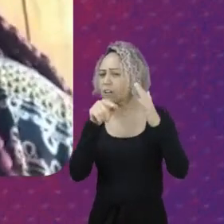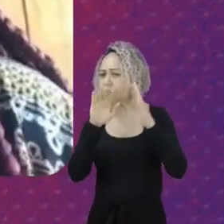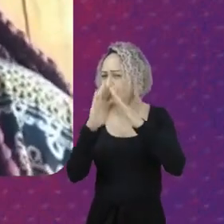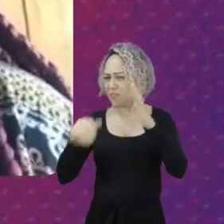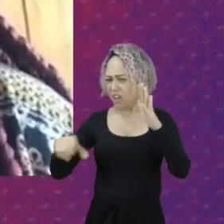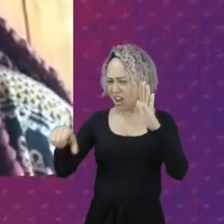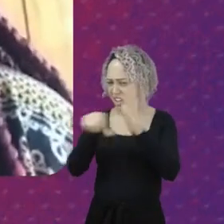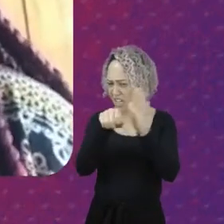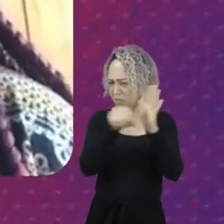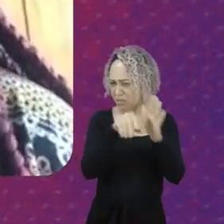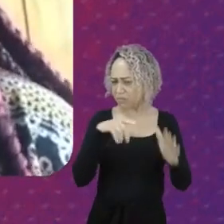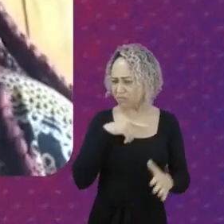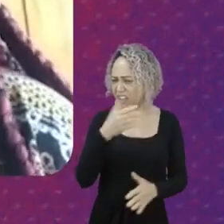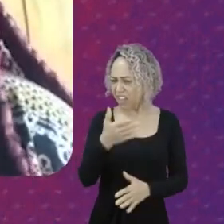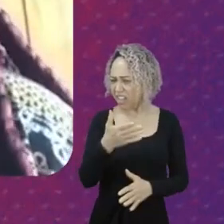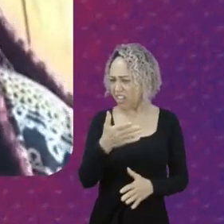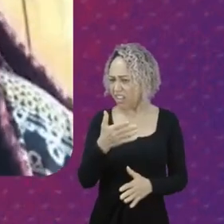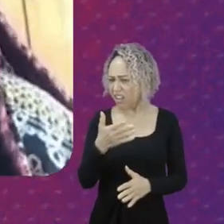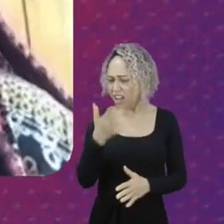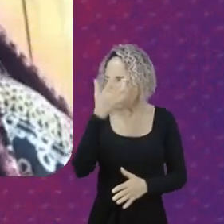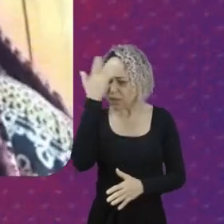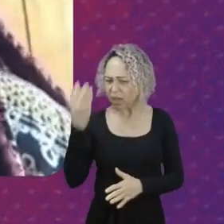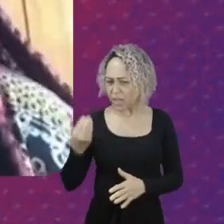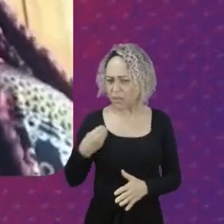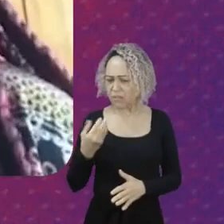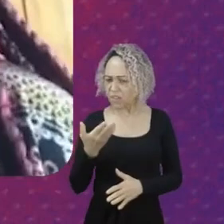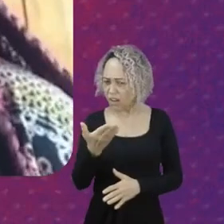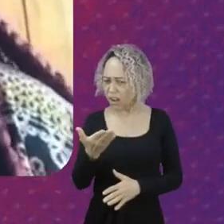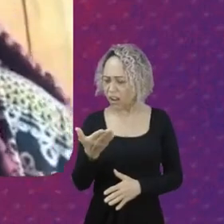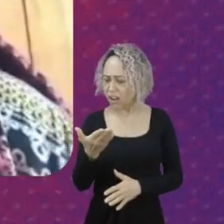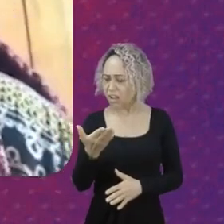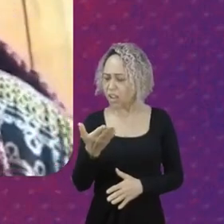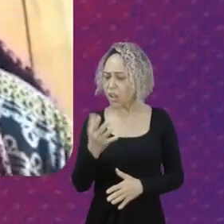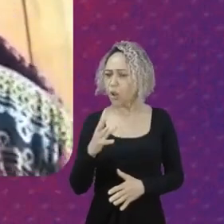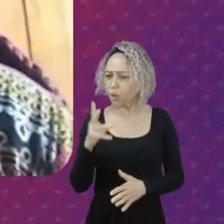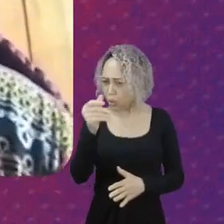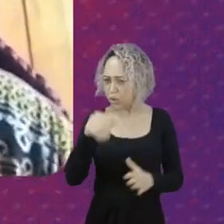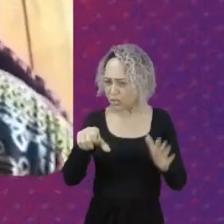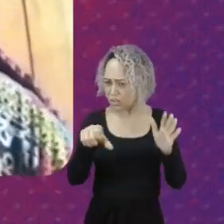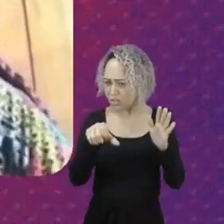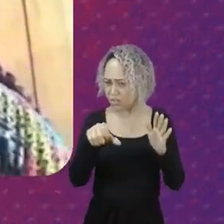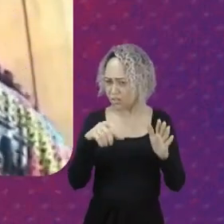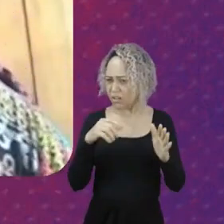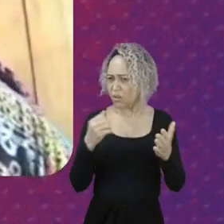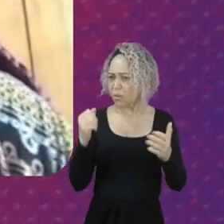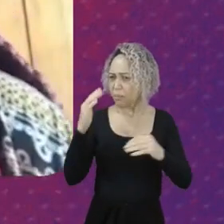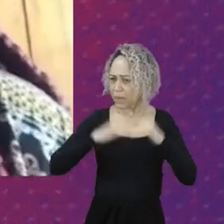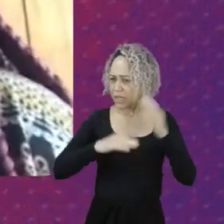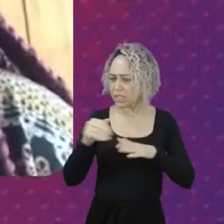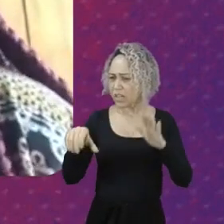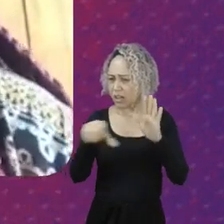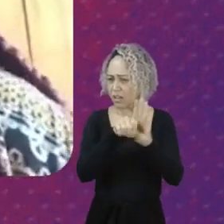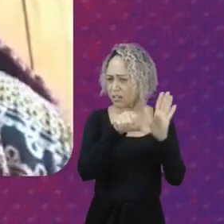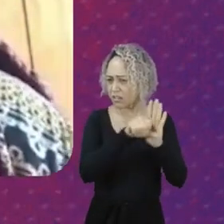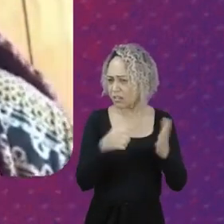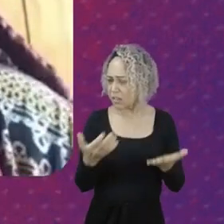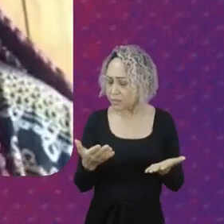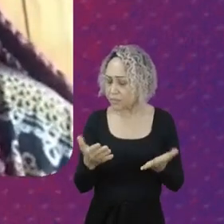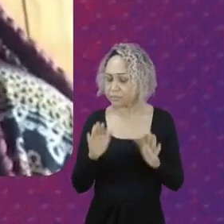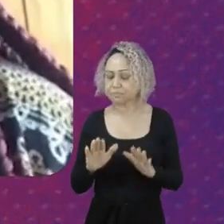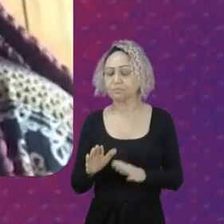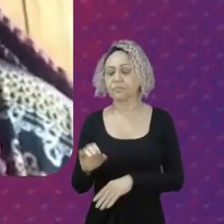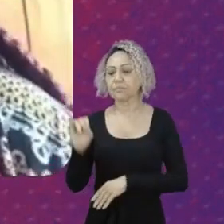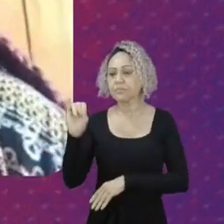que é importante a gente pensar isso? Porque quando a gente chega em 2023, e tem hoje o IBGE, que é o Instituto